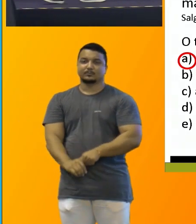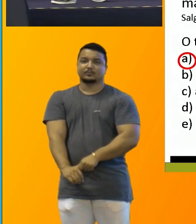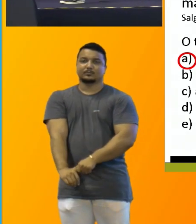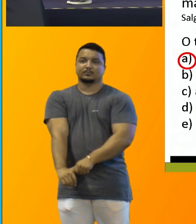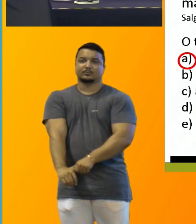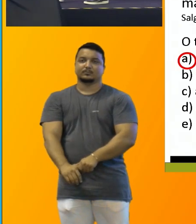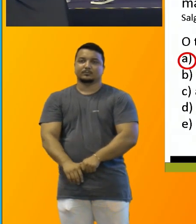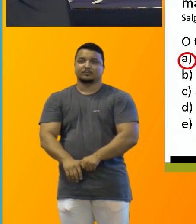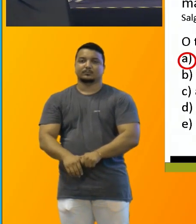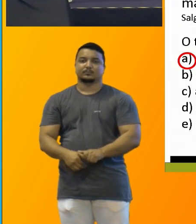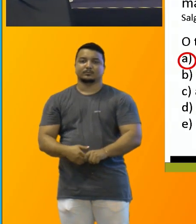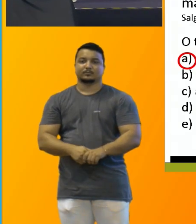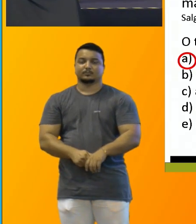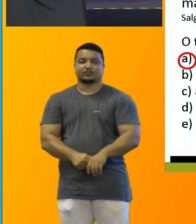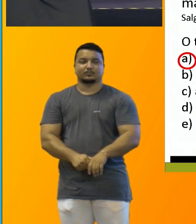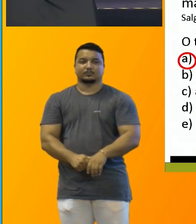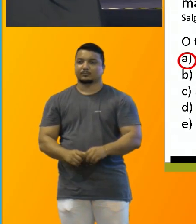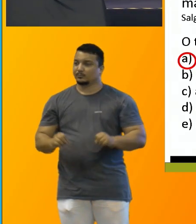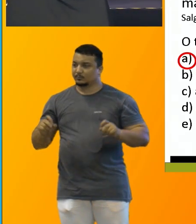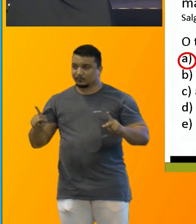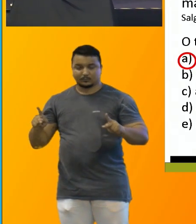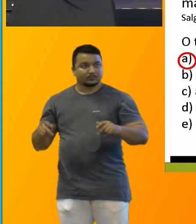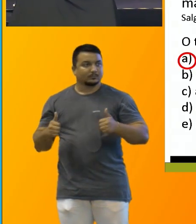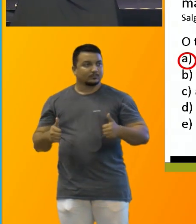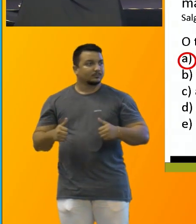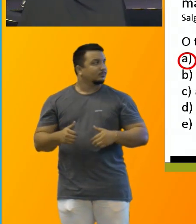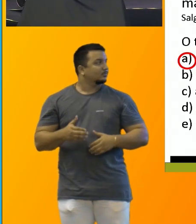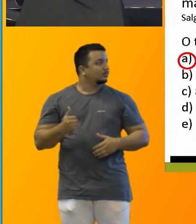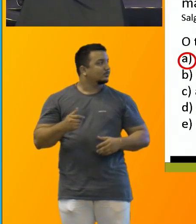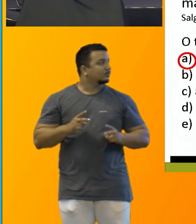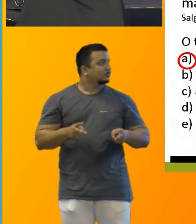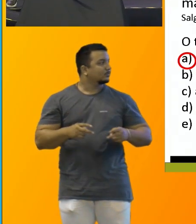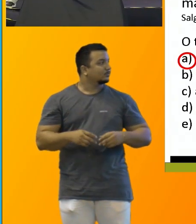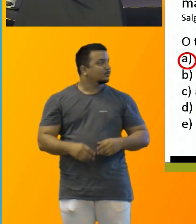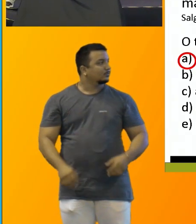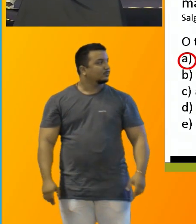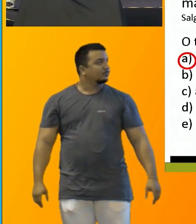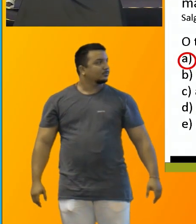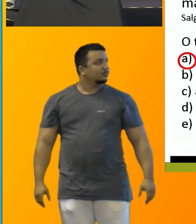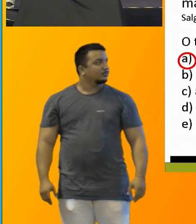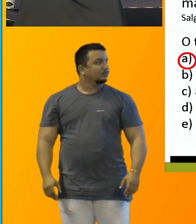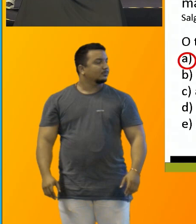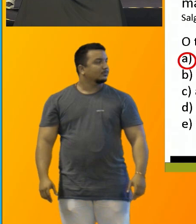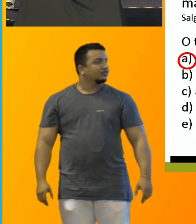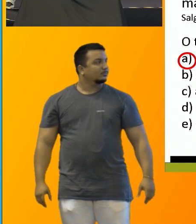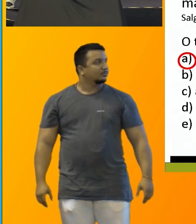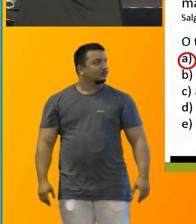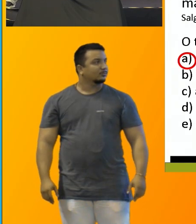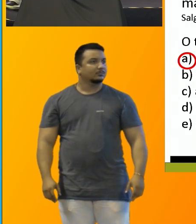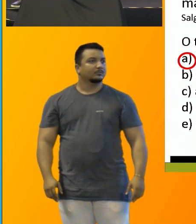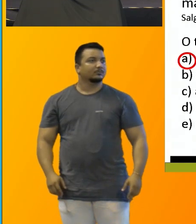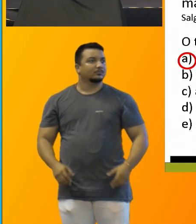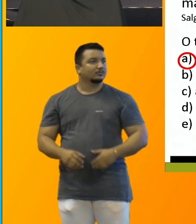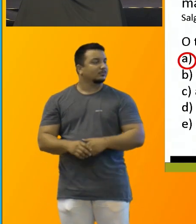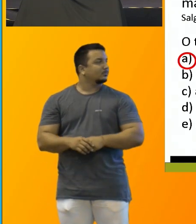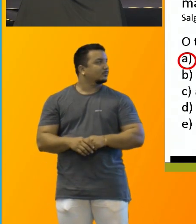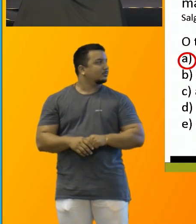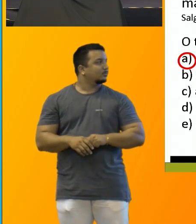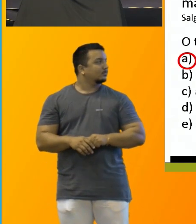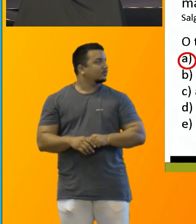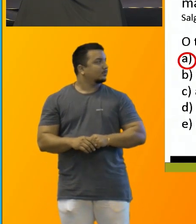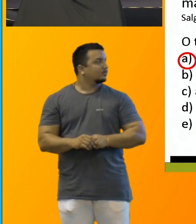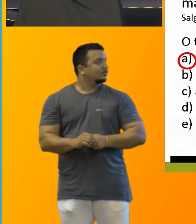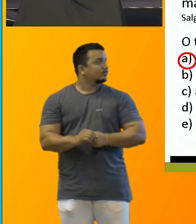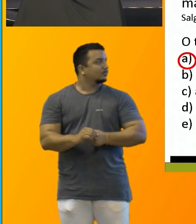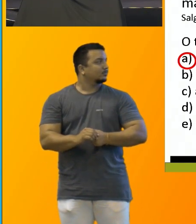Integralista Brasileira. Fechado? Eu não sei se o meu convidado já chegou, se ele já está por aqui, se ele veio, se ele não veio. Se ele não vier, a gente